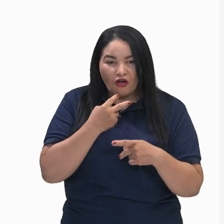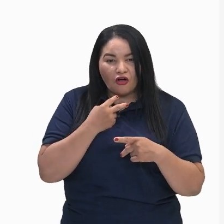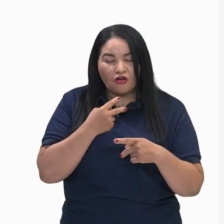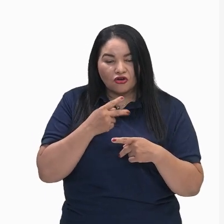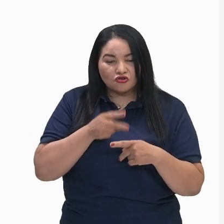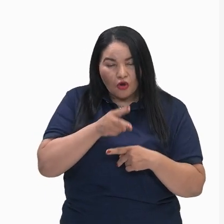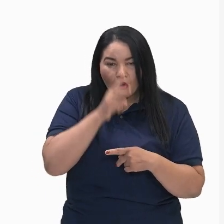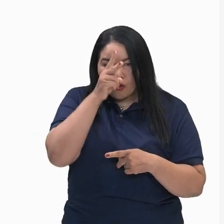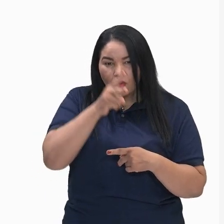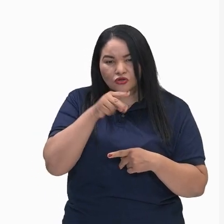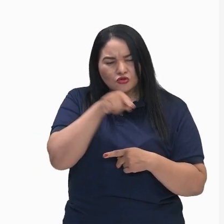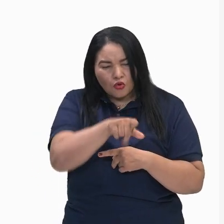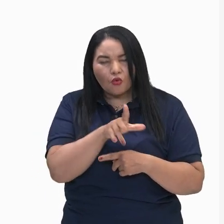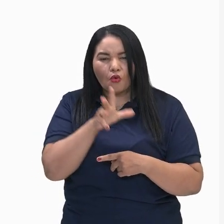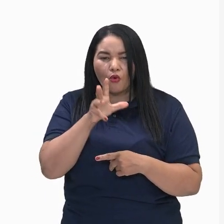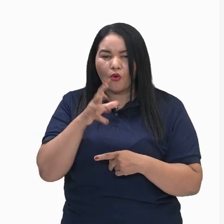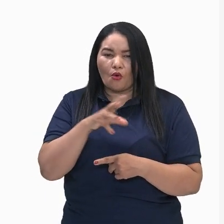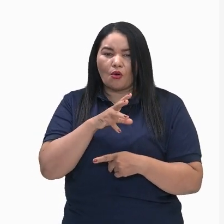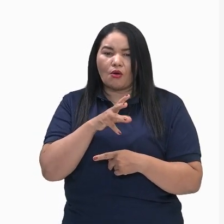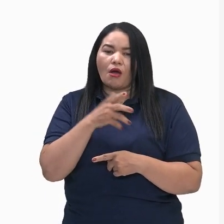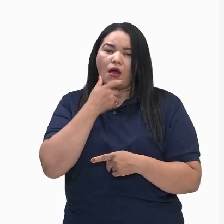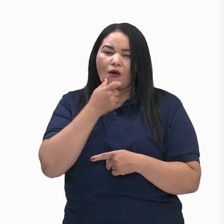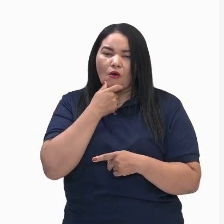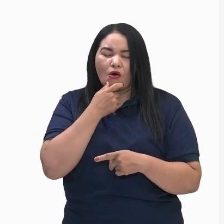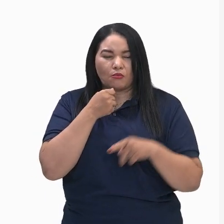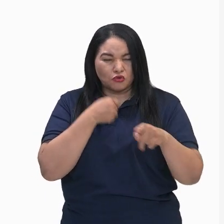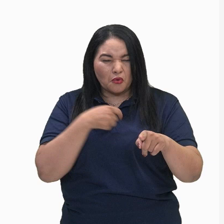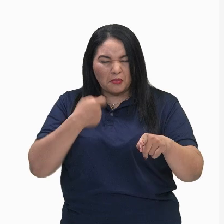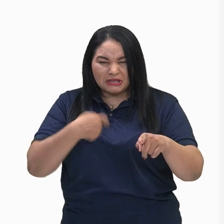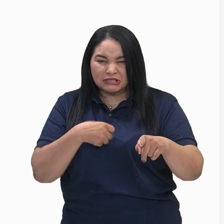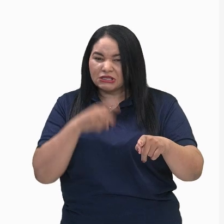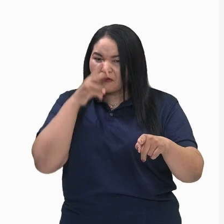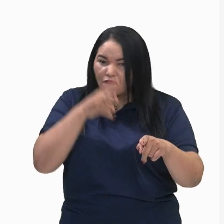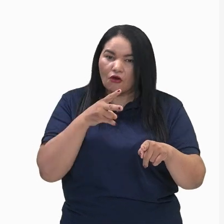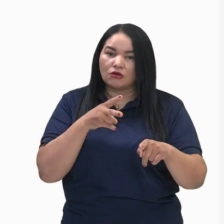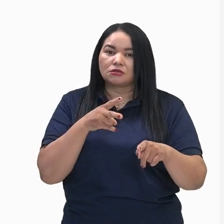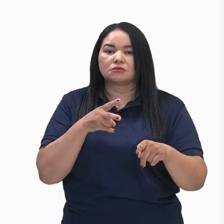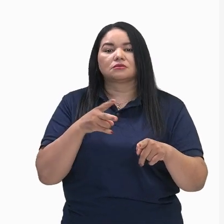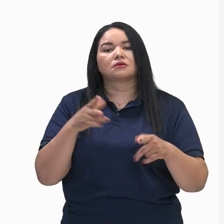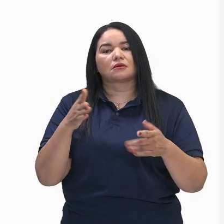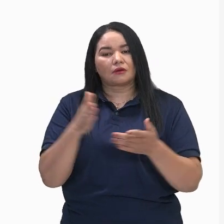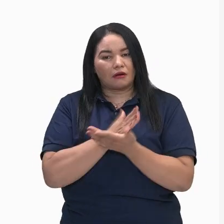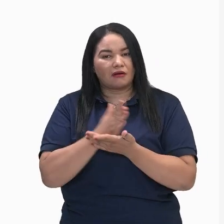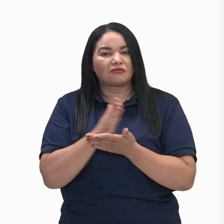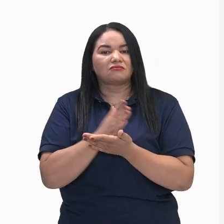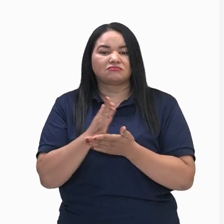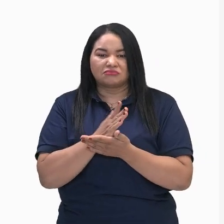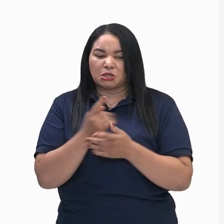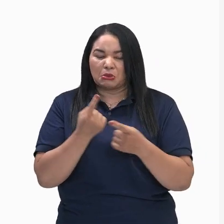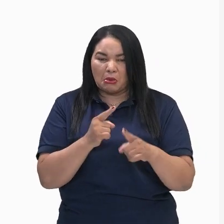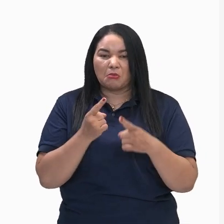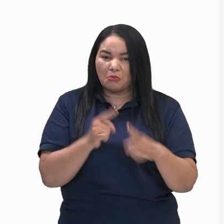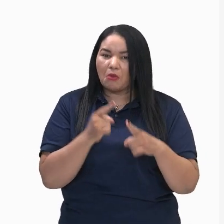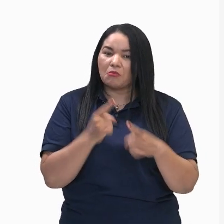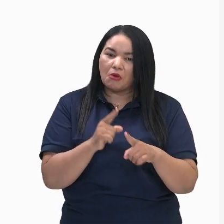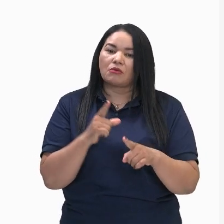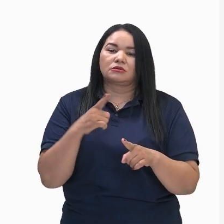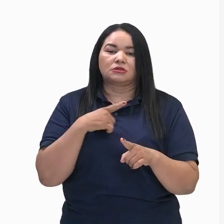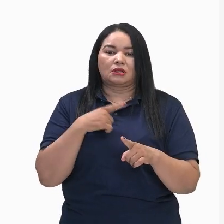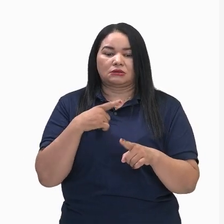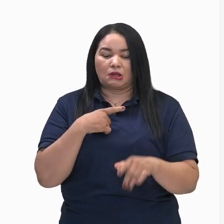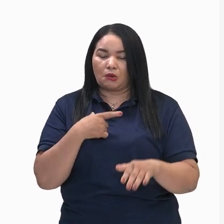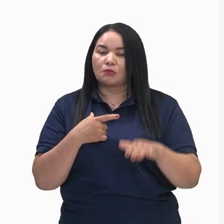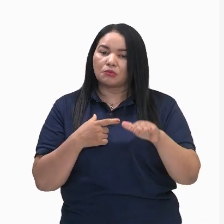você é homem, tem que ser forte. Além desses e outros ditados, existem as piadinhas sem graças. Então, a gente